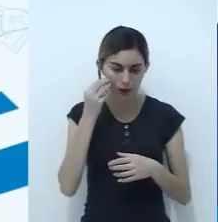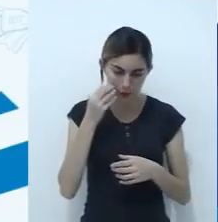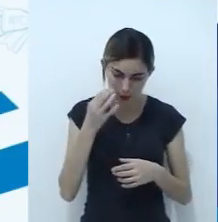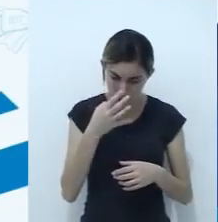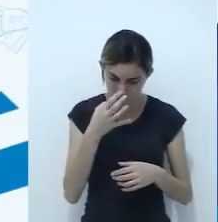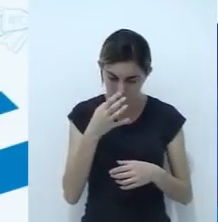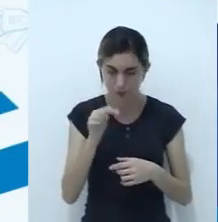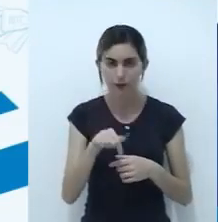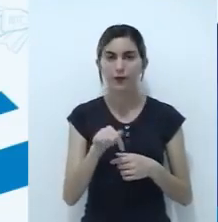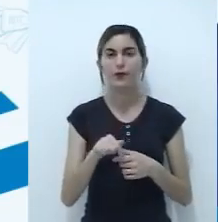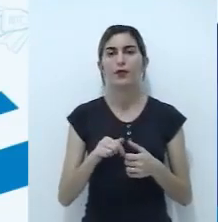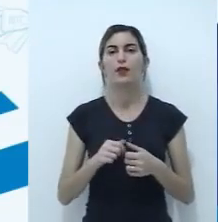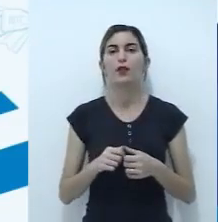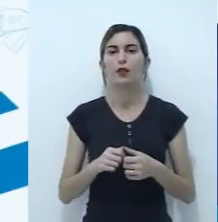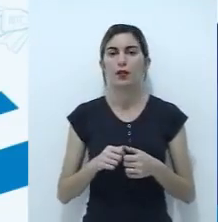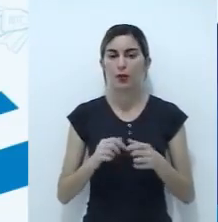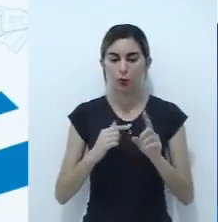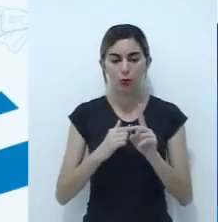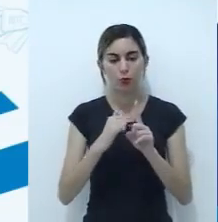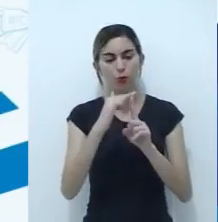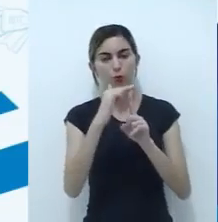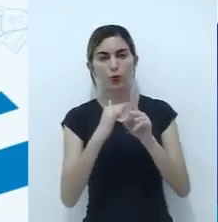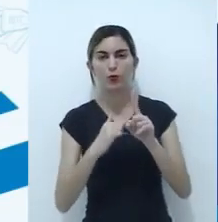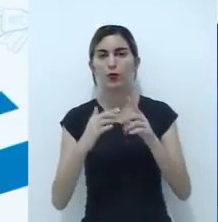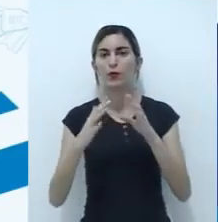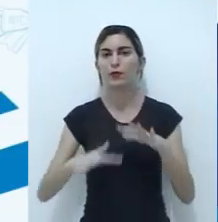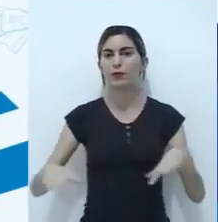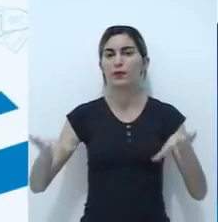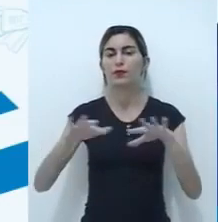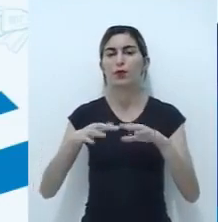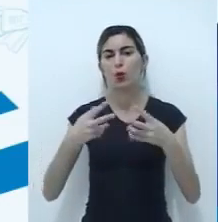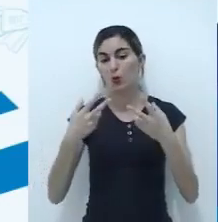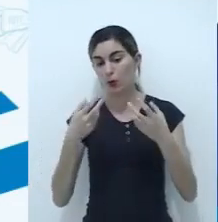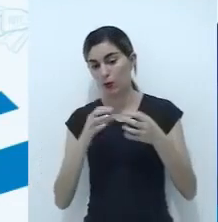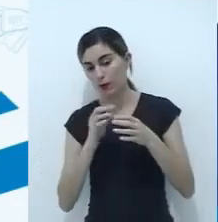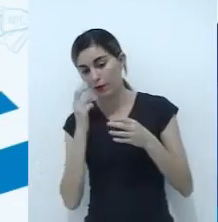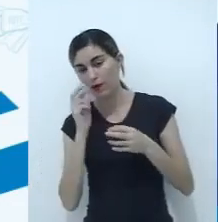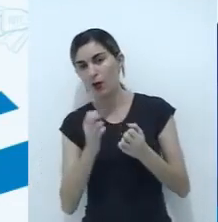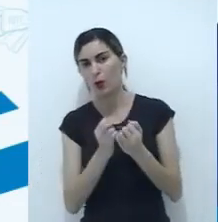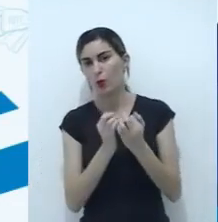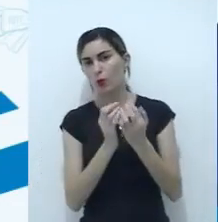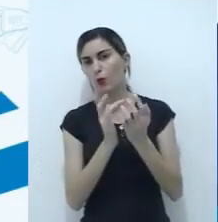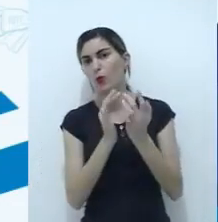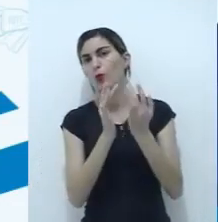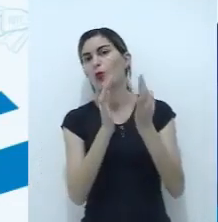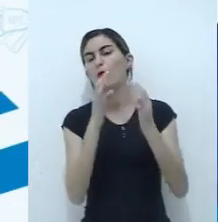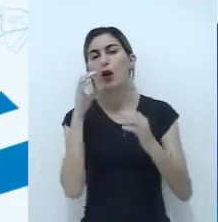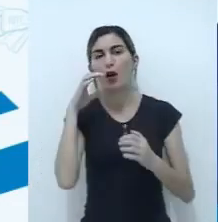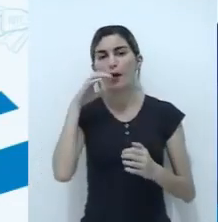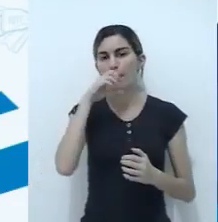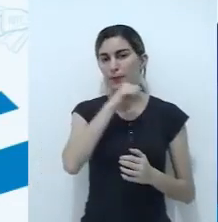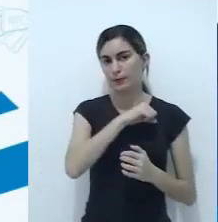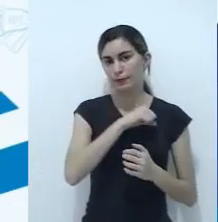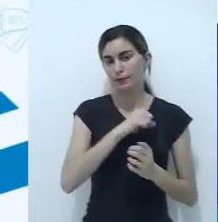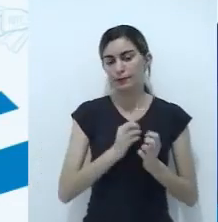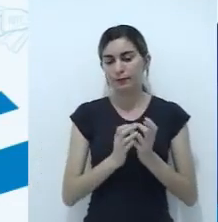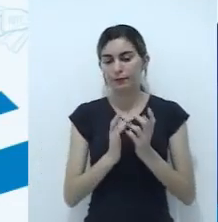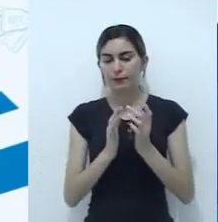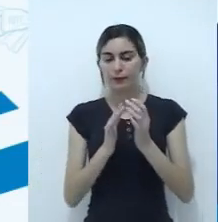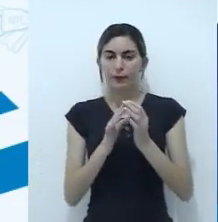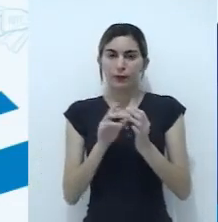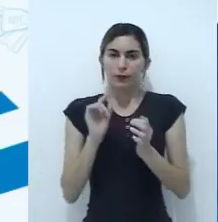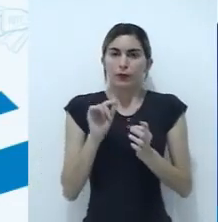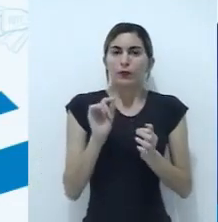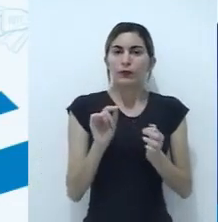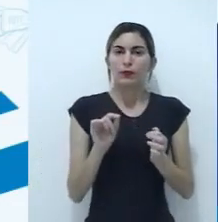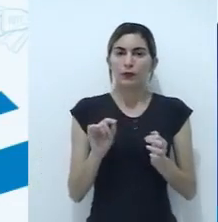Dá para observar que na temperatura ambiente, observa que a liberação de gás está sendo muito mais rápida